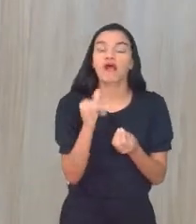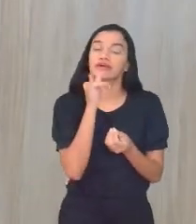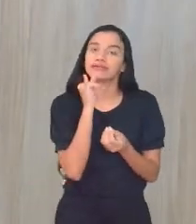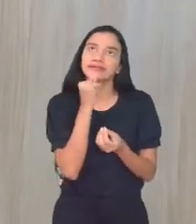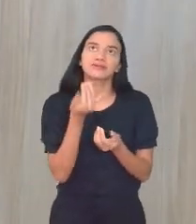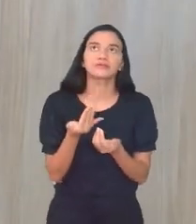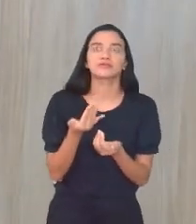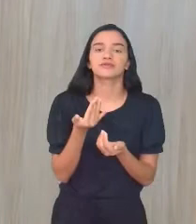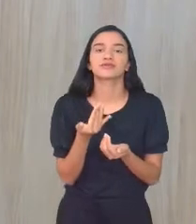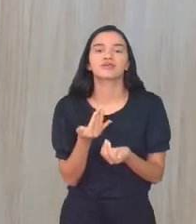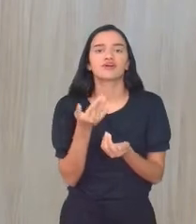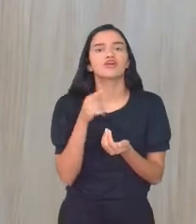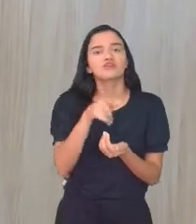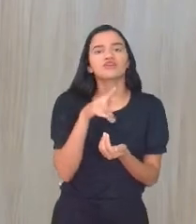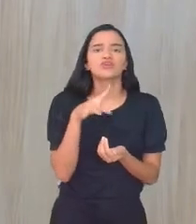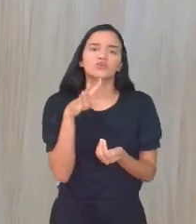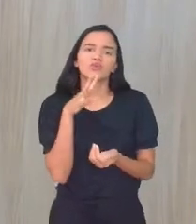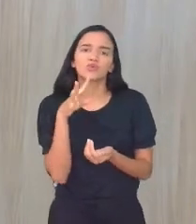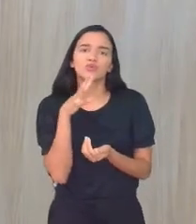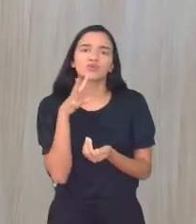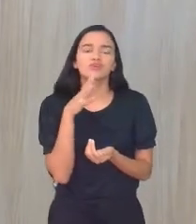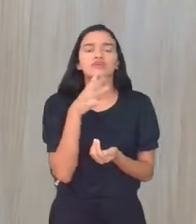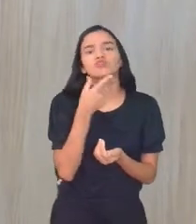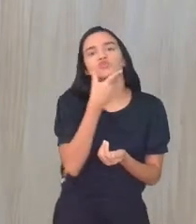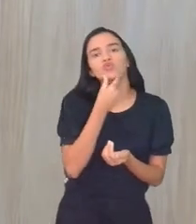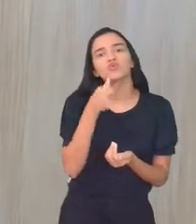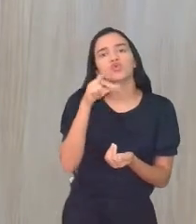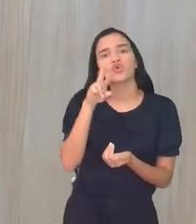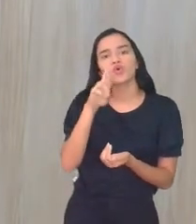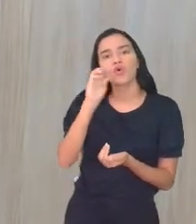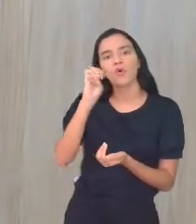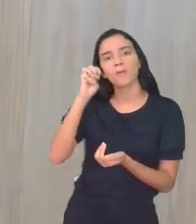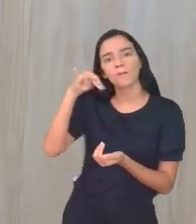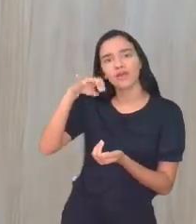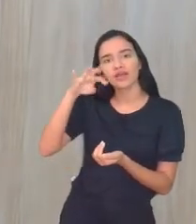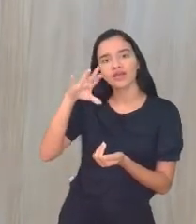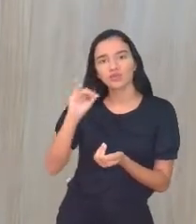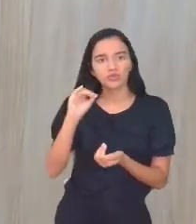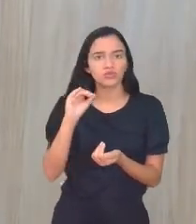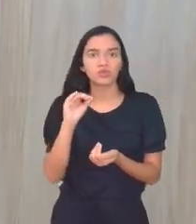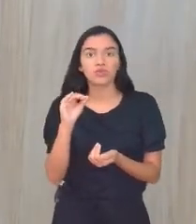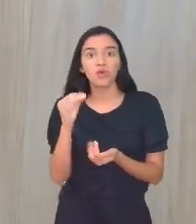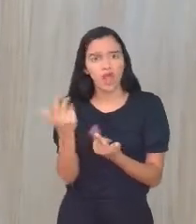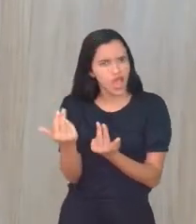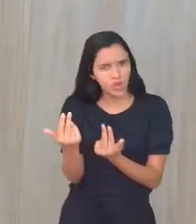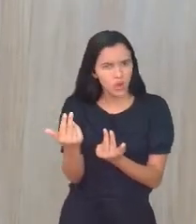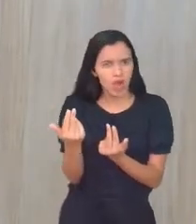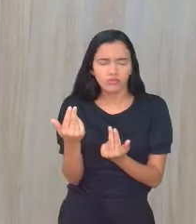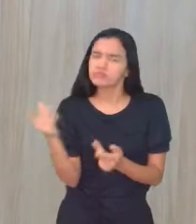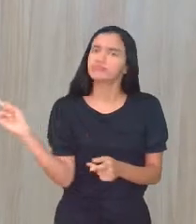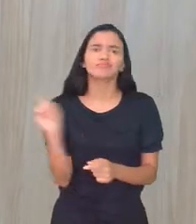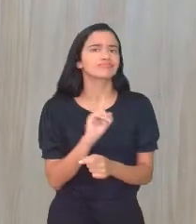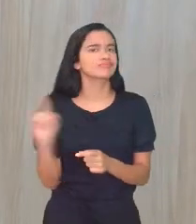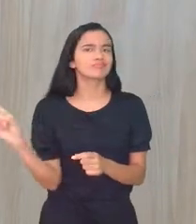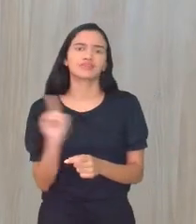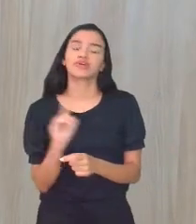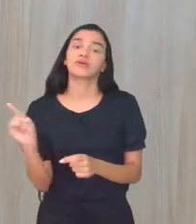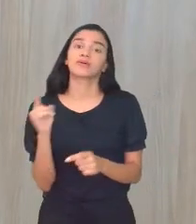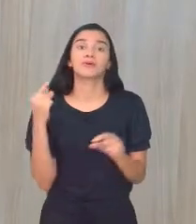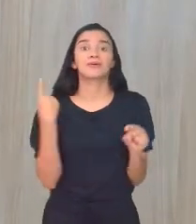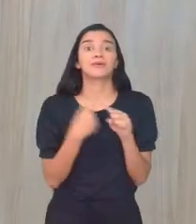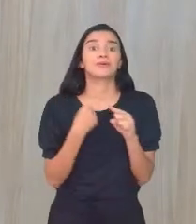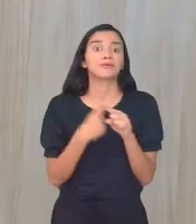digamos, que vocês conheçam, Romero Brito, para fazer o mesmo quadro do mesmo jeito, com as mesmas... Não,